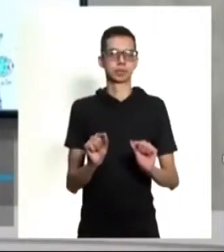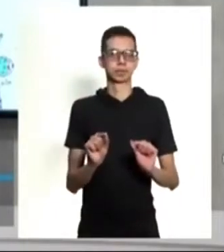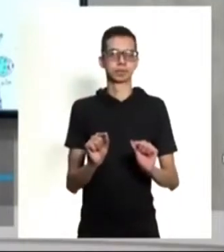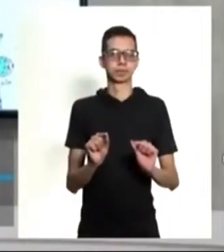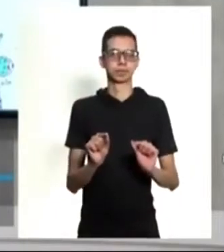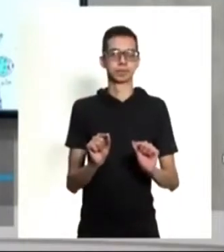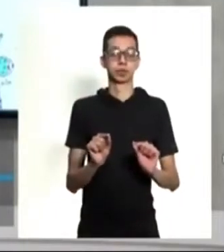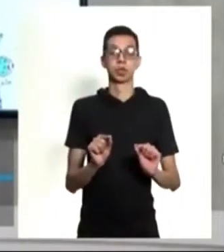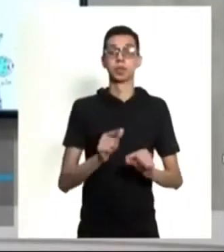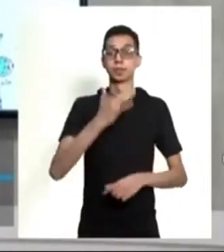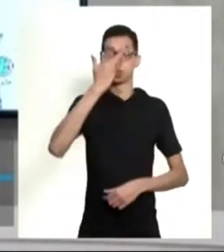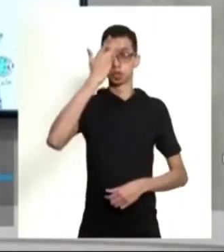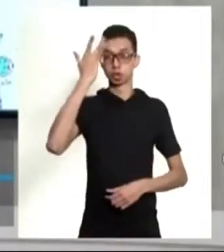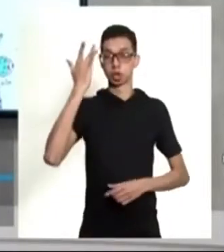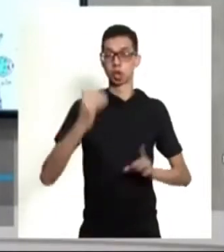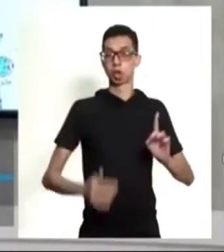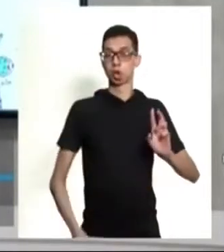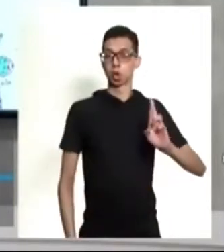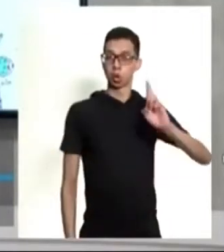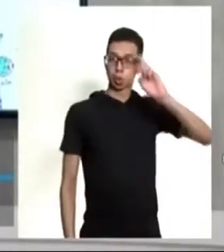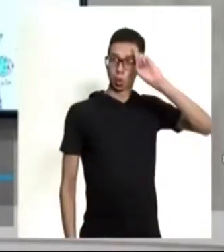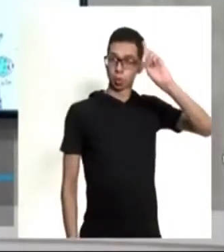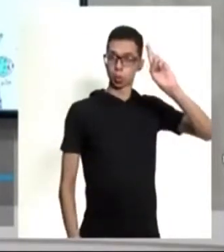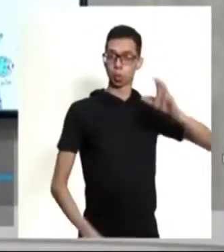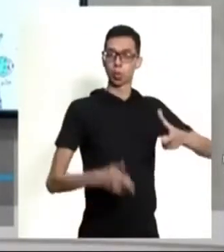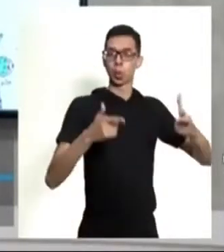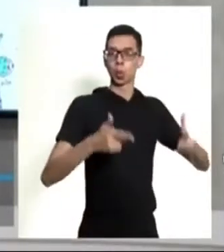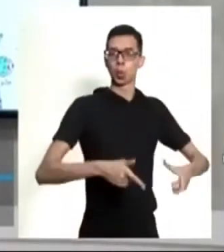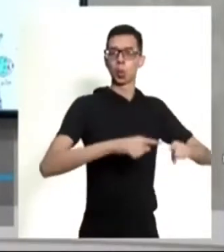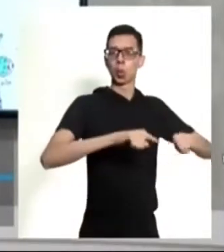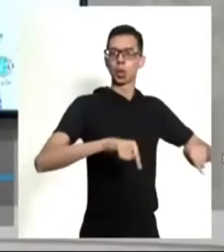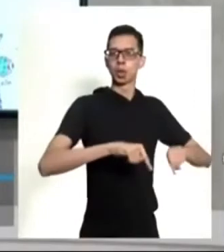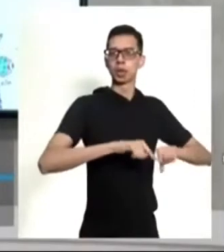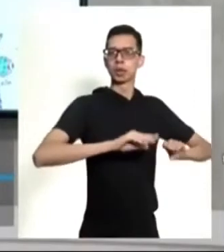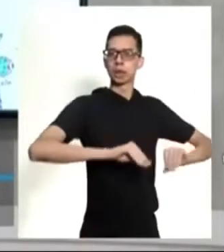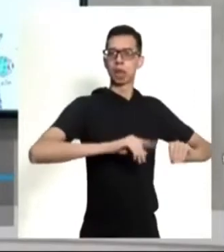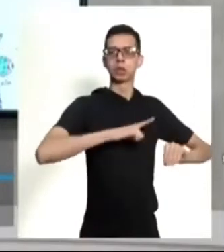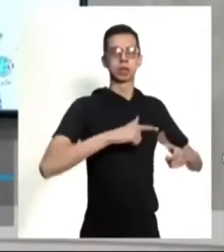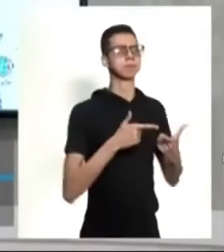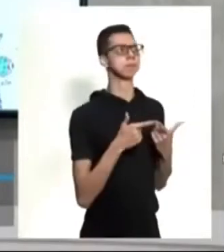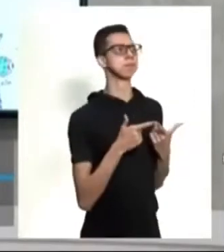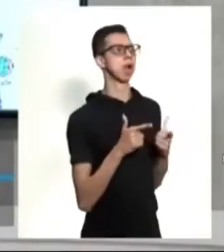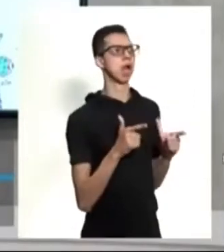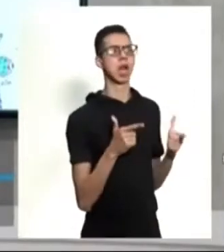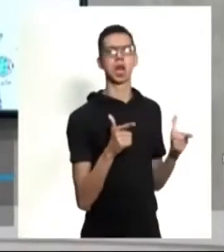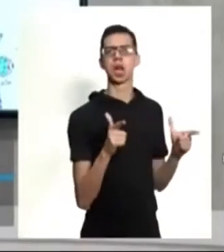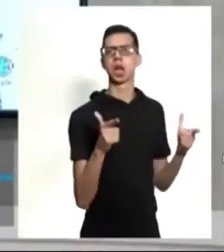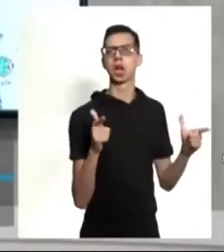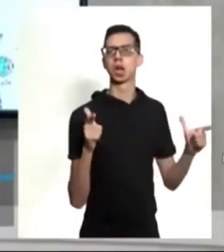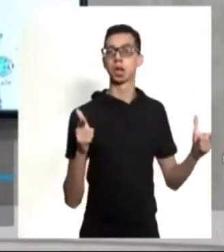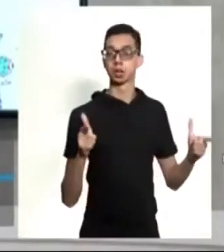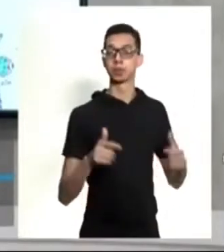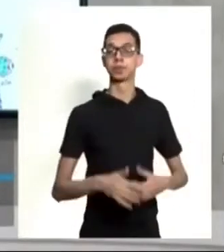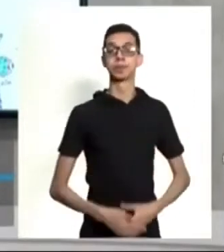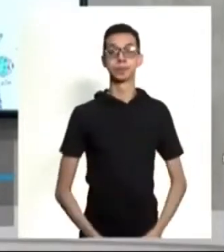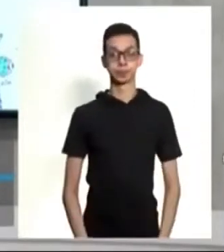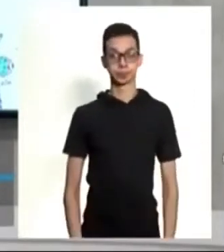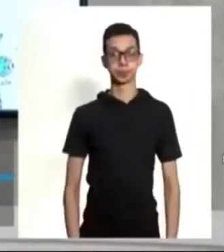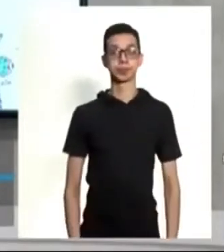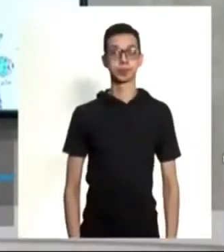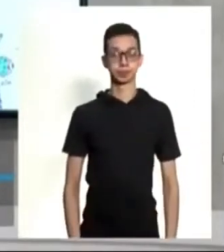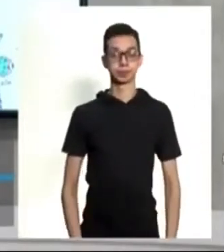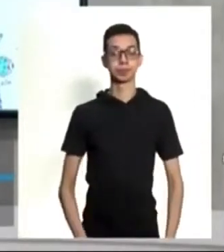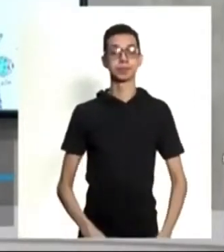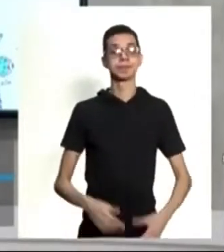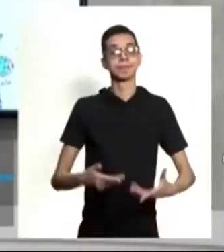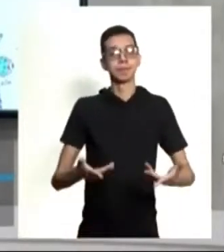grandes proprietários, são os latifúndios. A estrutura fundiária brasileira, ela tem uma distribuição